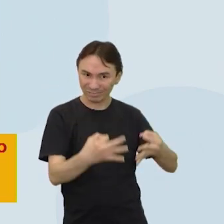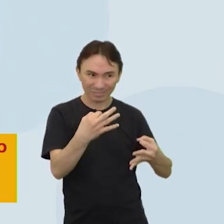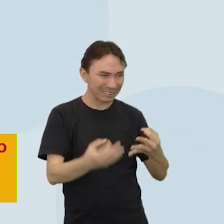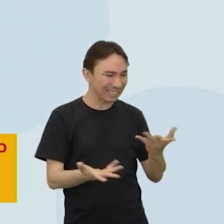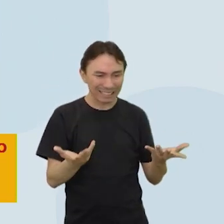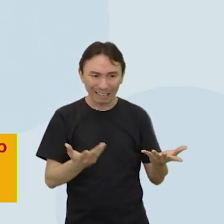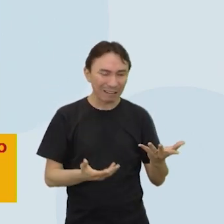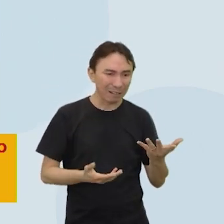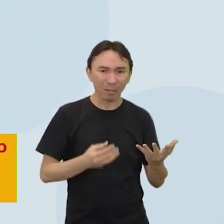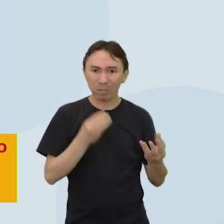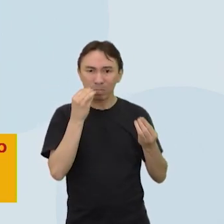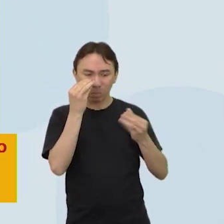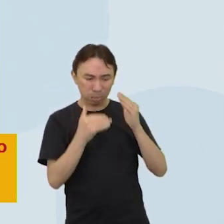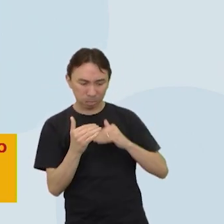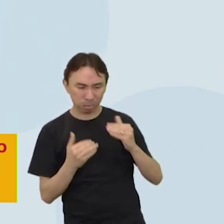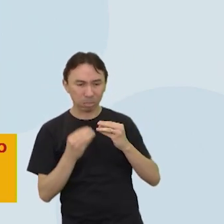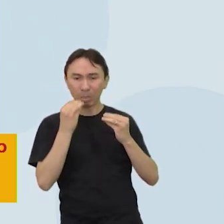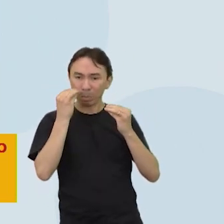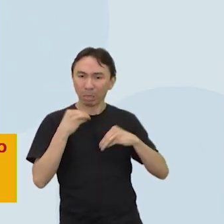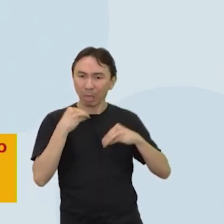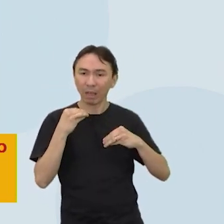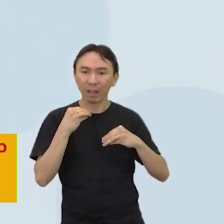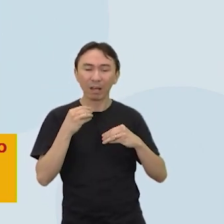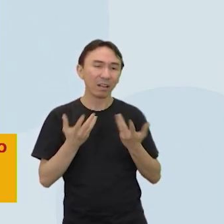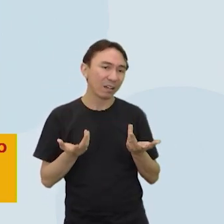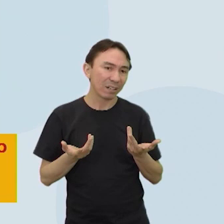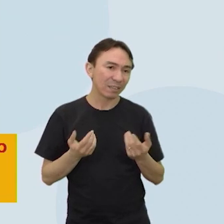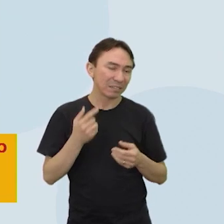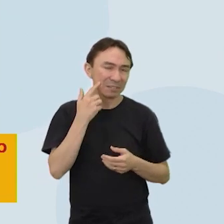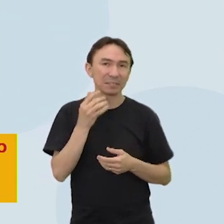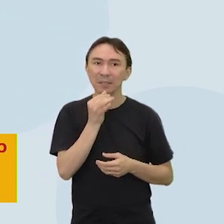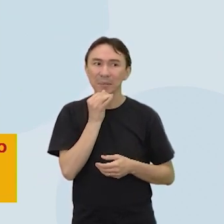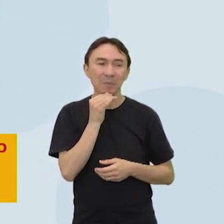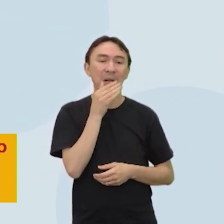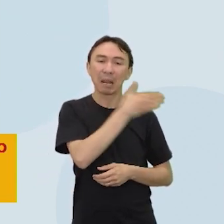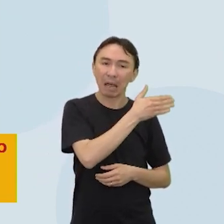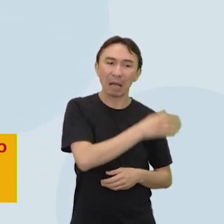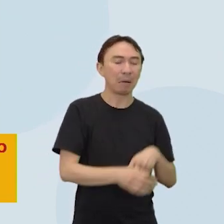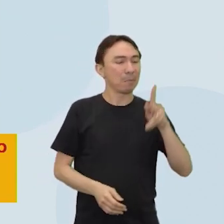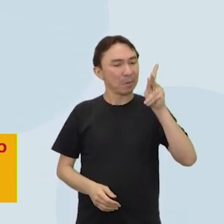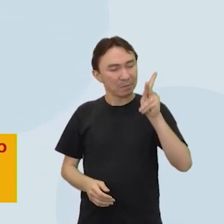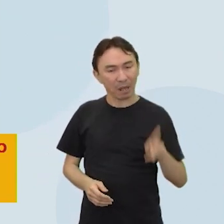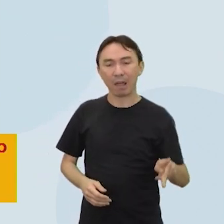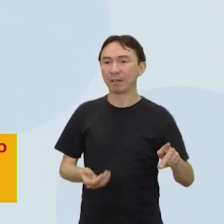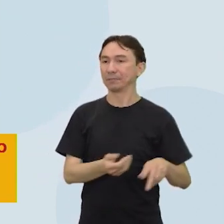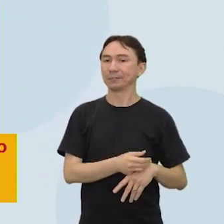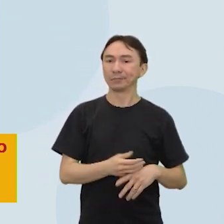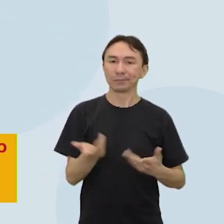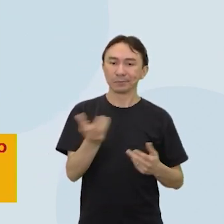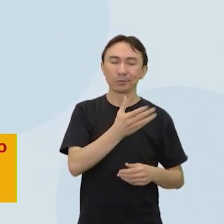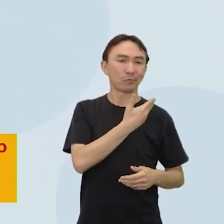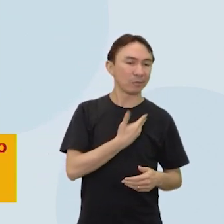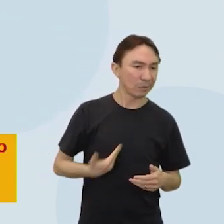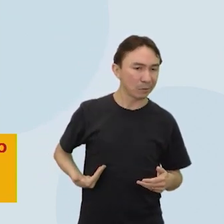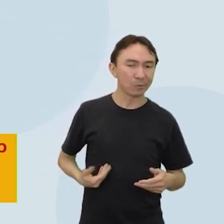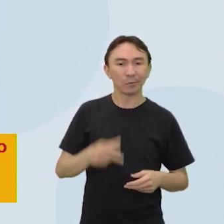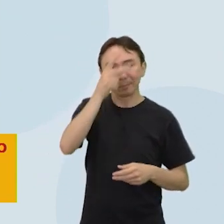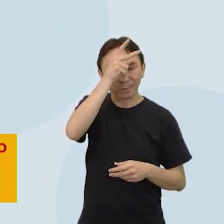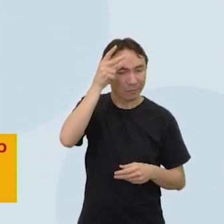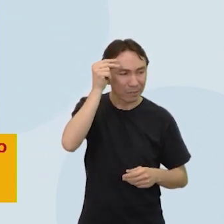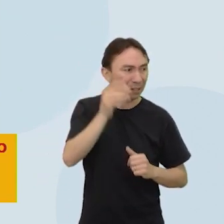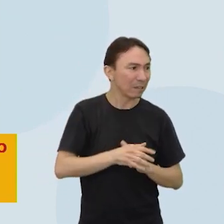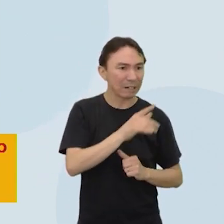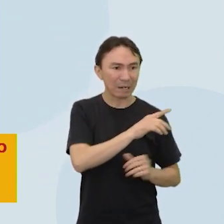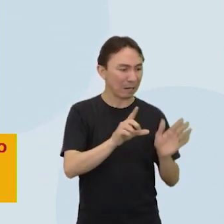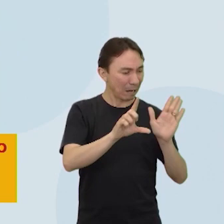por exemplo, Mafê, que algo que o presidente, o governador, o prefeito, sei lá quem tenha poder, faça ilegalmente.